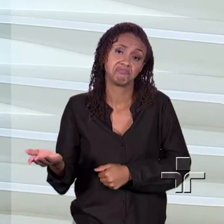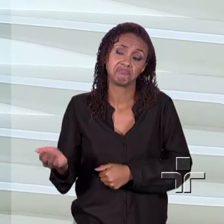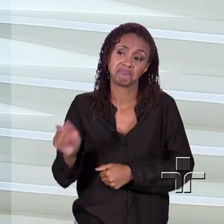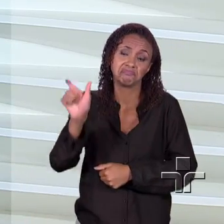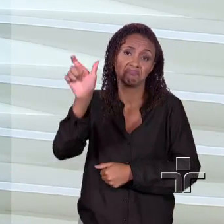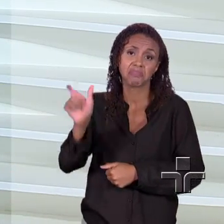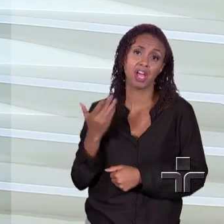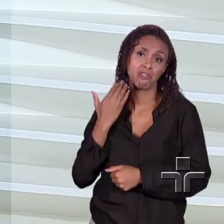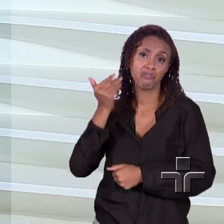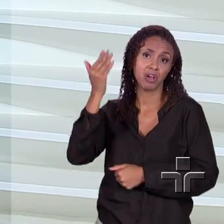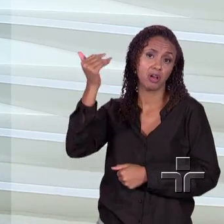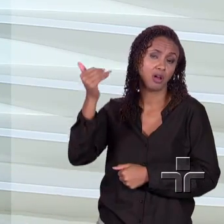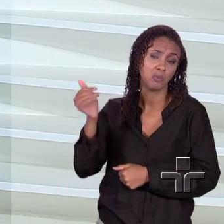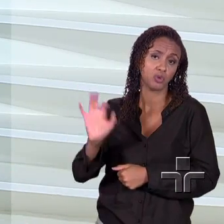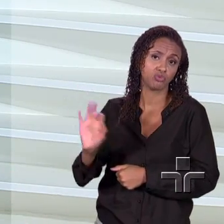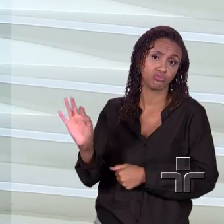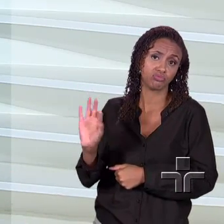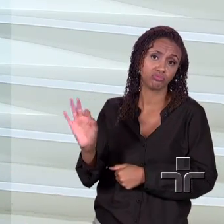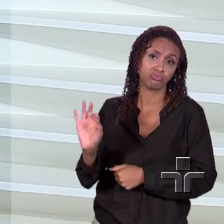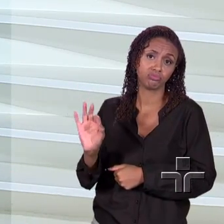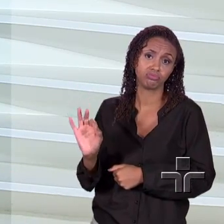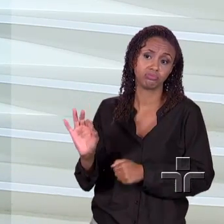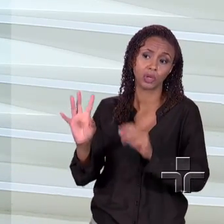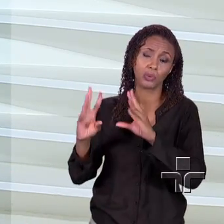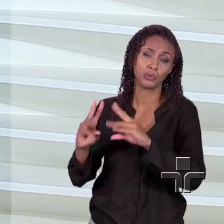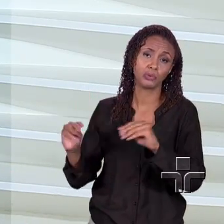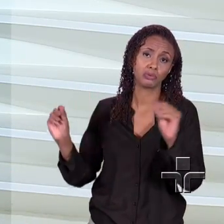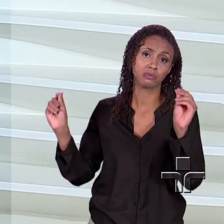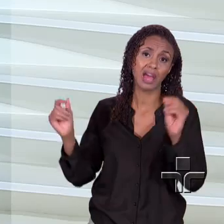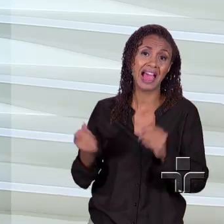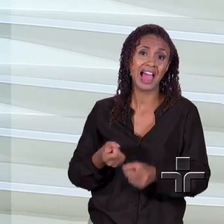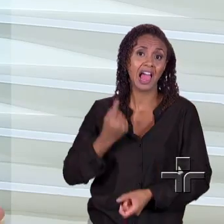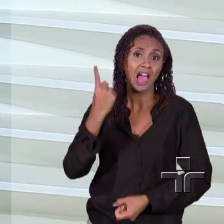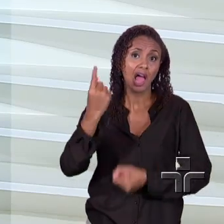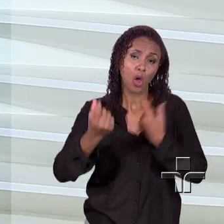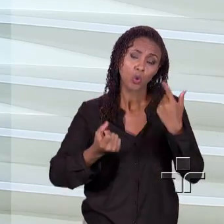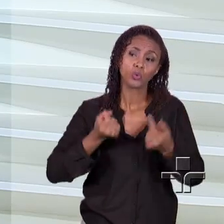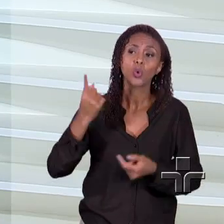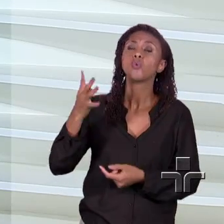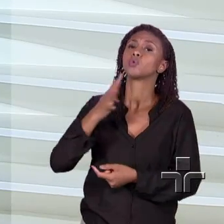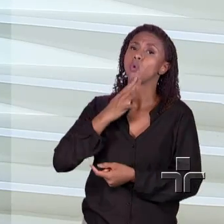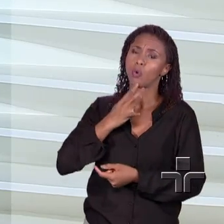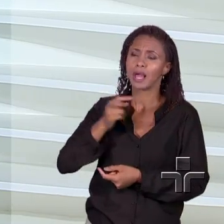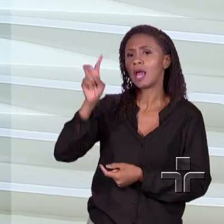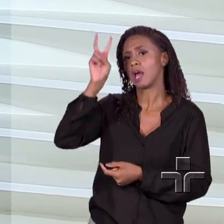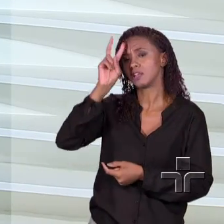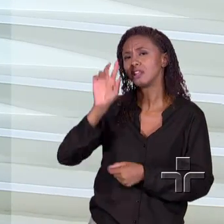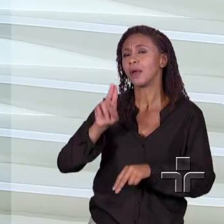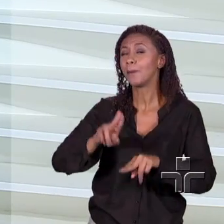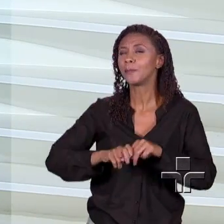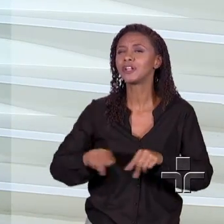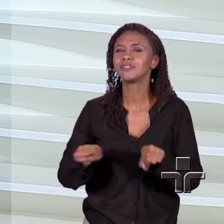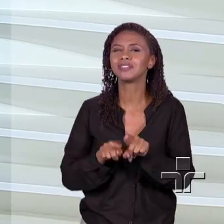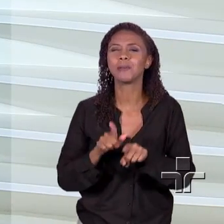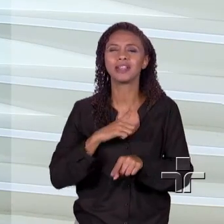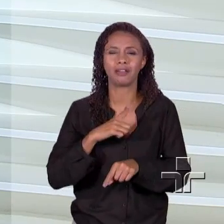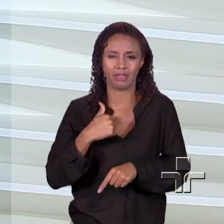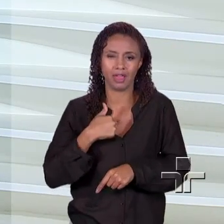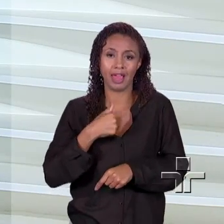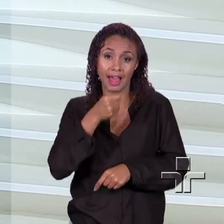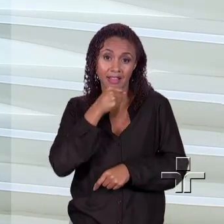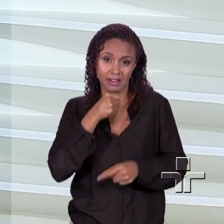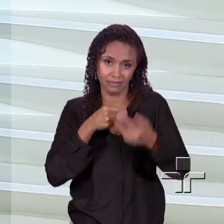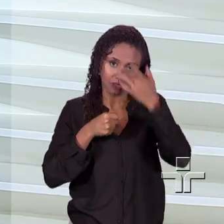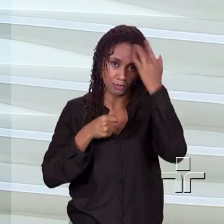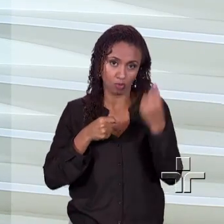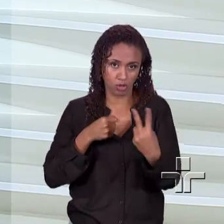né? Ele ficou uma pessoa na memória de algumas pessoas. Inclusive, eu achava muito estranho, eu entrevistei 2 pessoas que foram